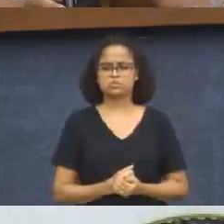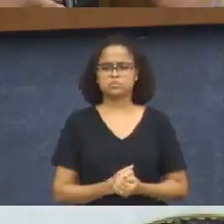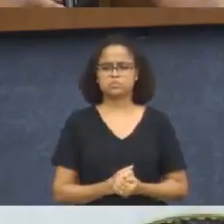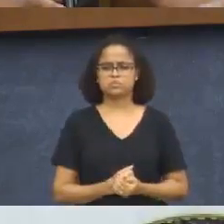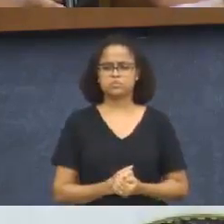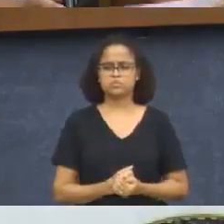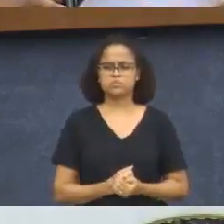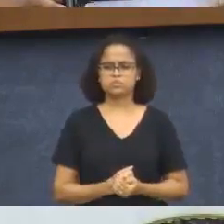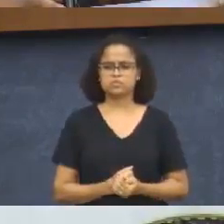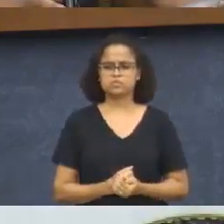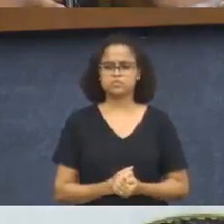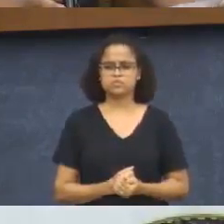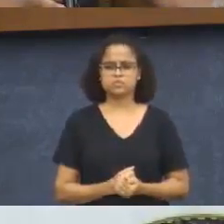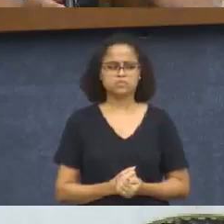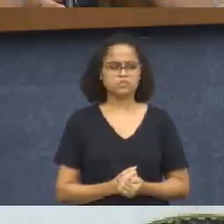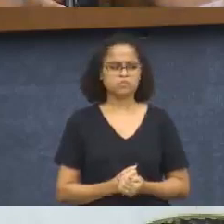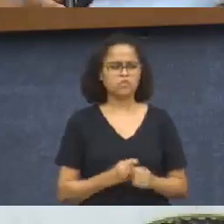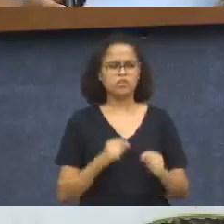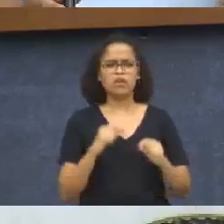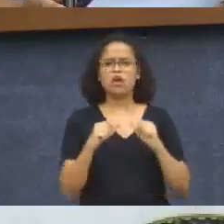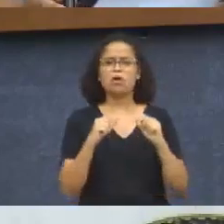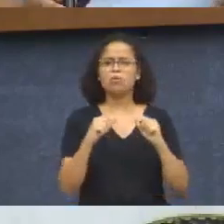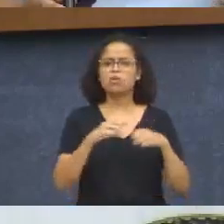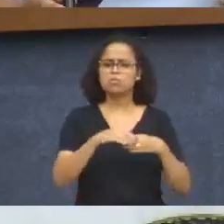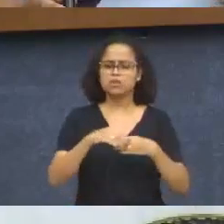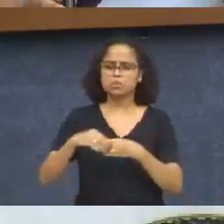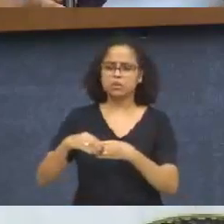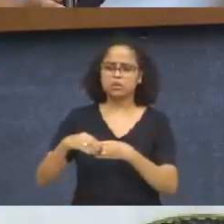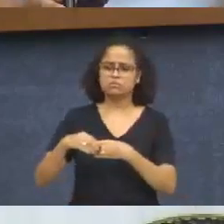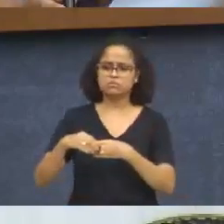Muito bem. Não, alguém queira encaminhar?